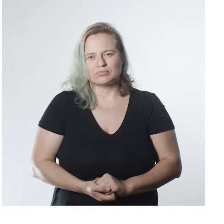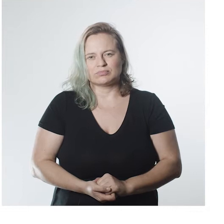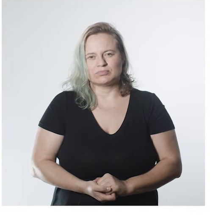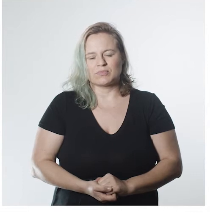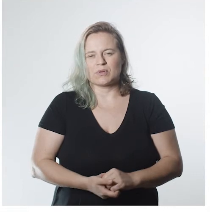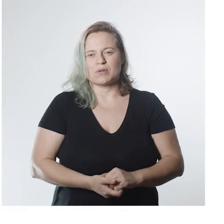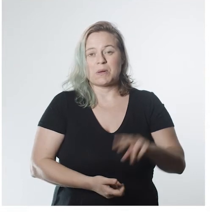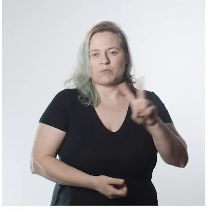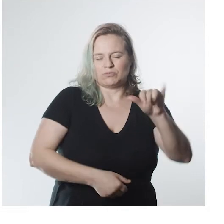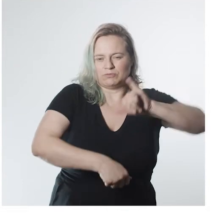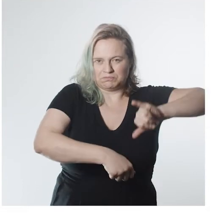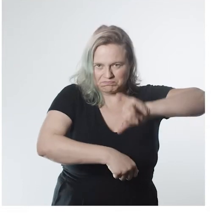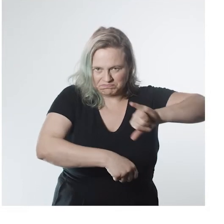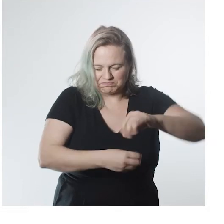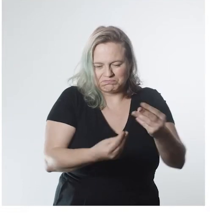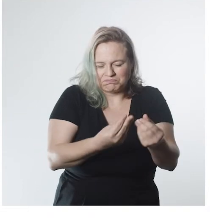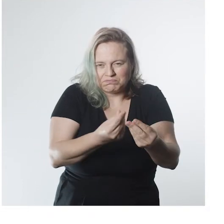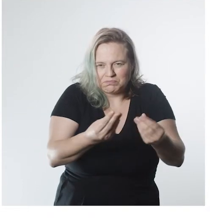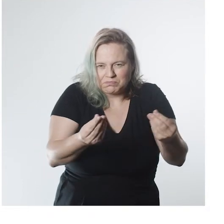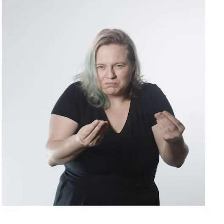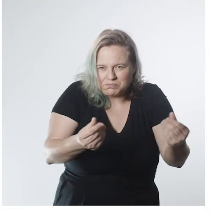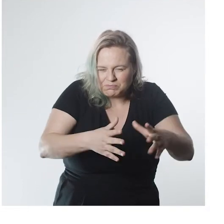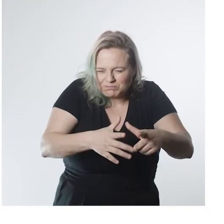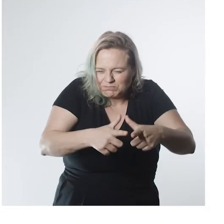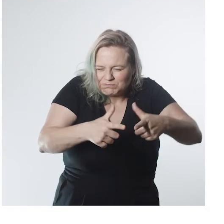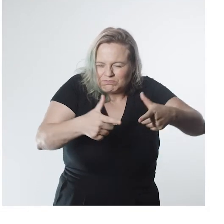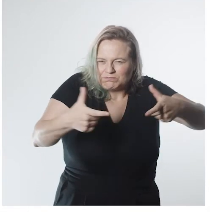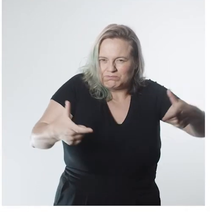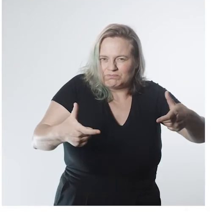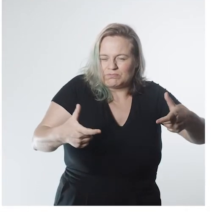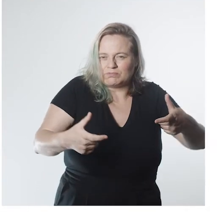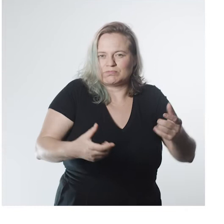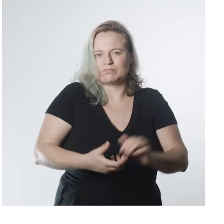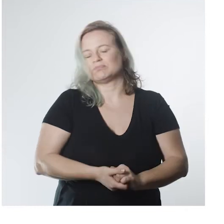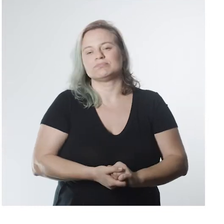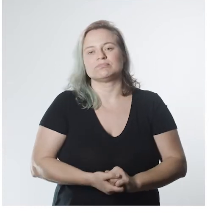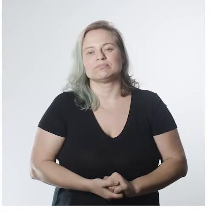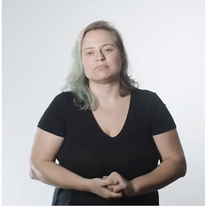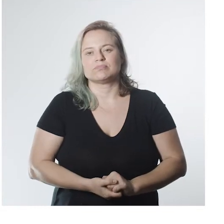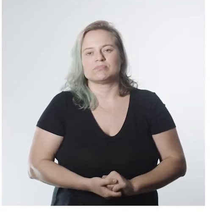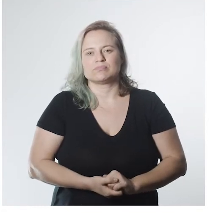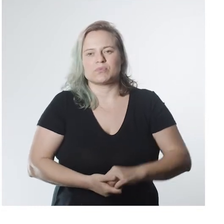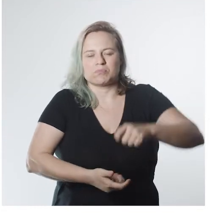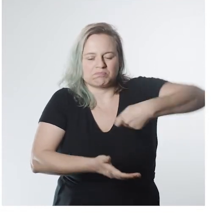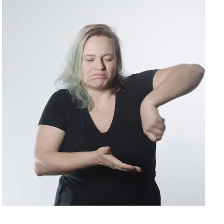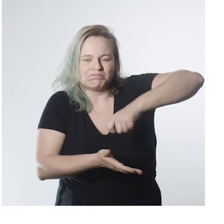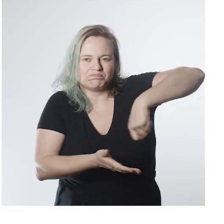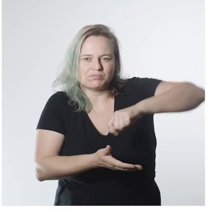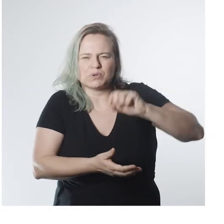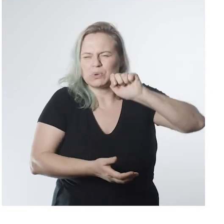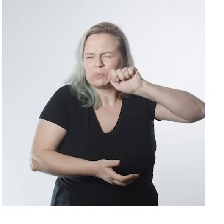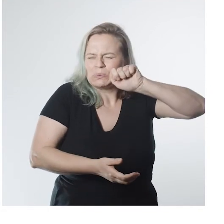Esse vinagrete, ele tem essa textura mais aveludada, né? Então, como eu falo, ela é uma emulsão. A gente bate, na verdade, o limão